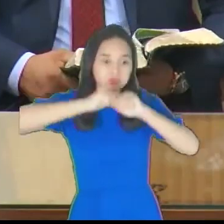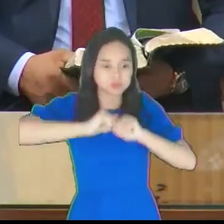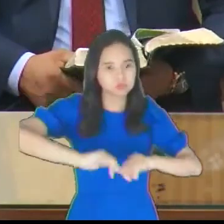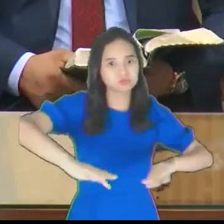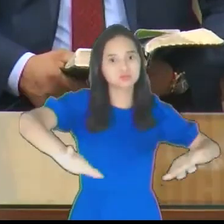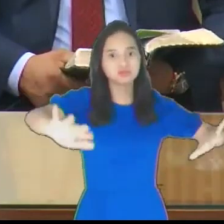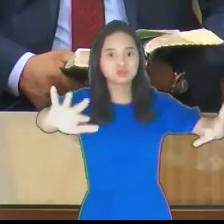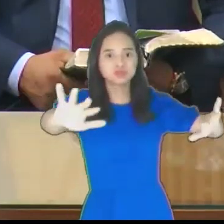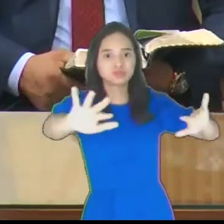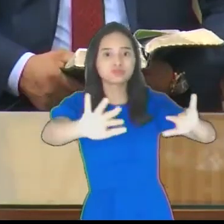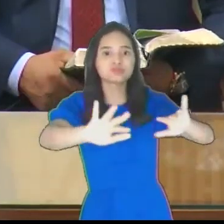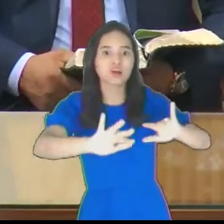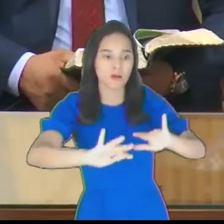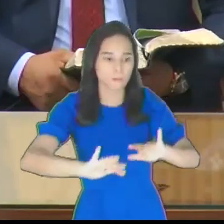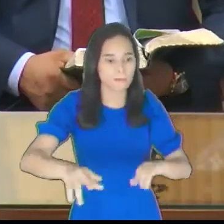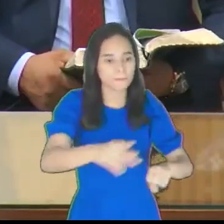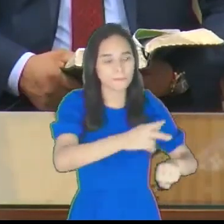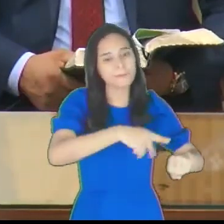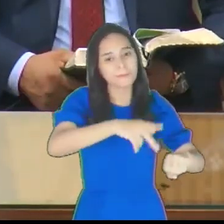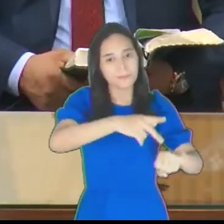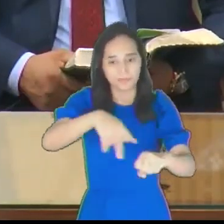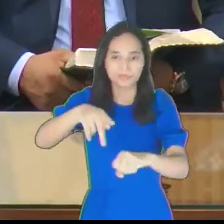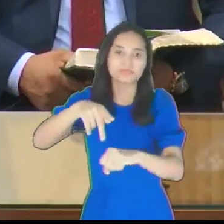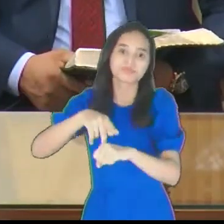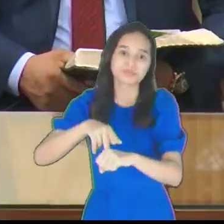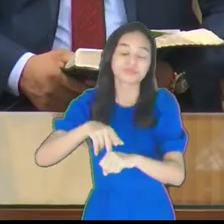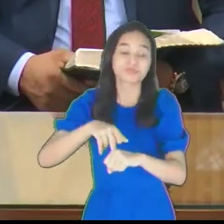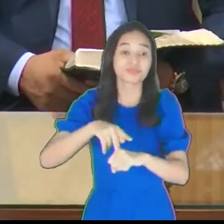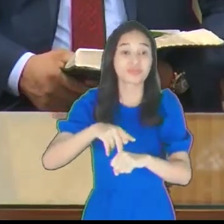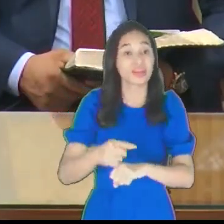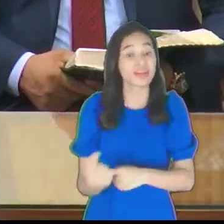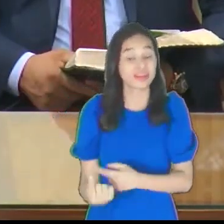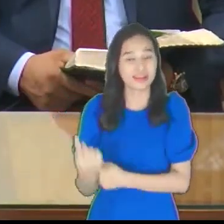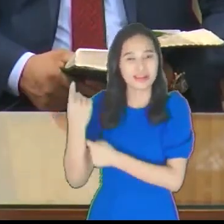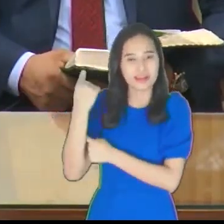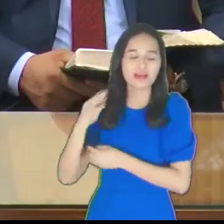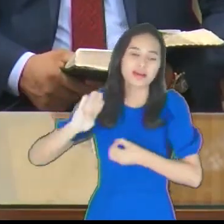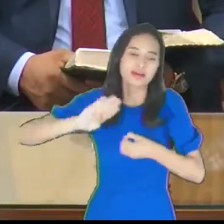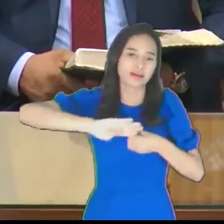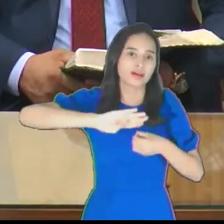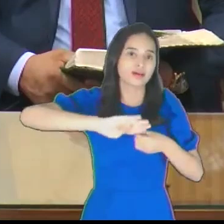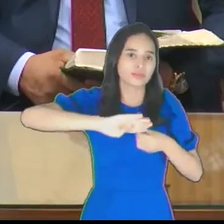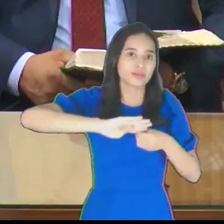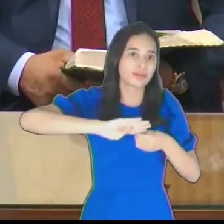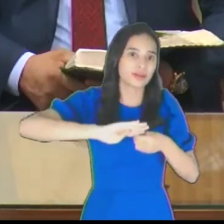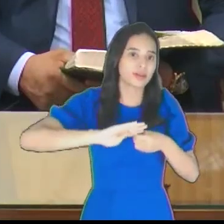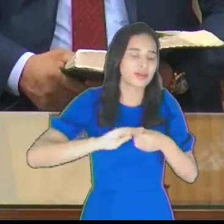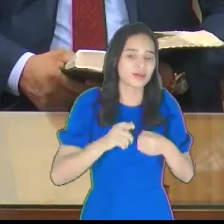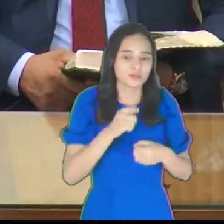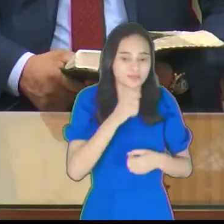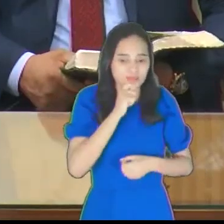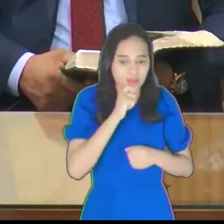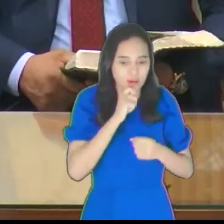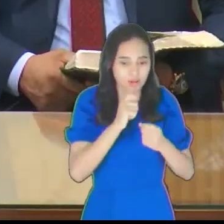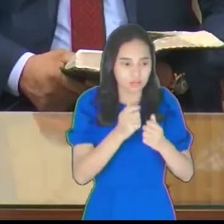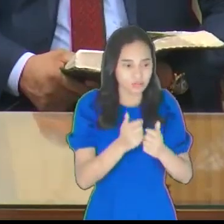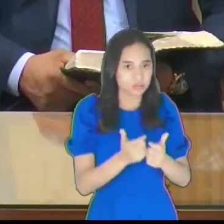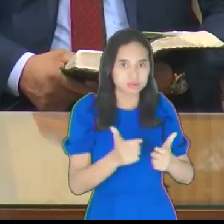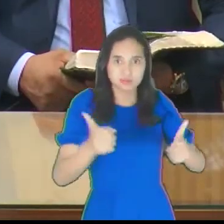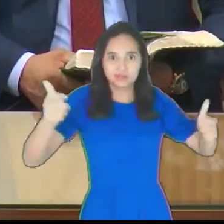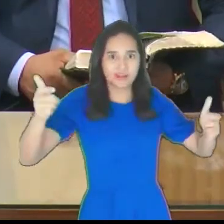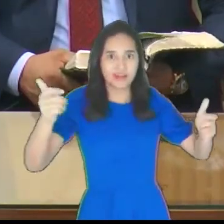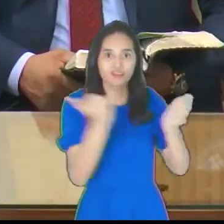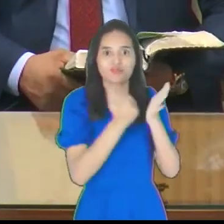espalhou-se pelos reinos ao redor. E naquele tempo a Babilônia ainda não era a grande Babilônia.